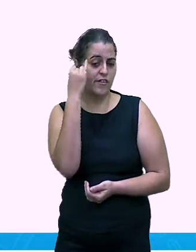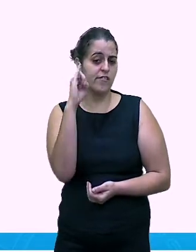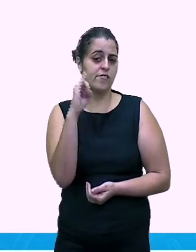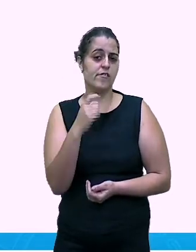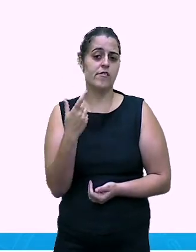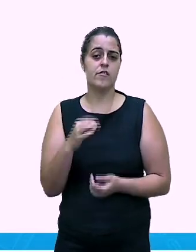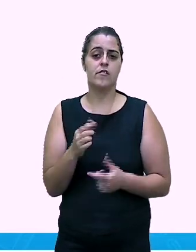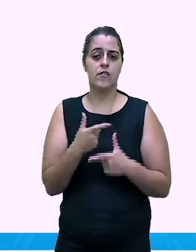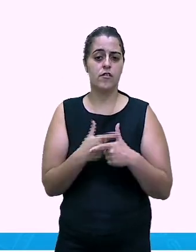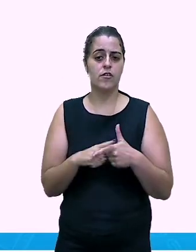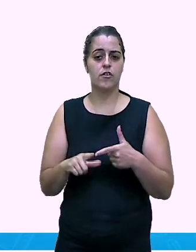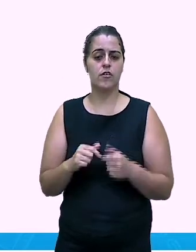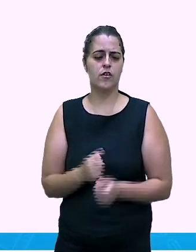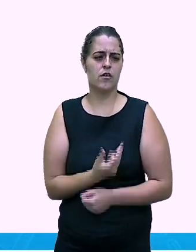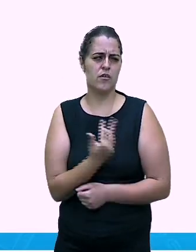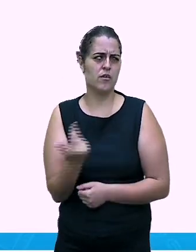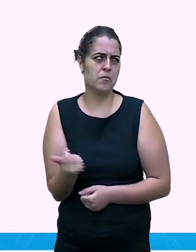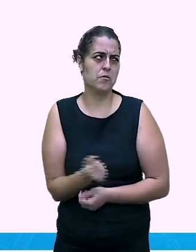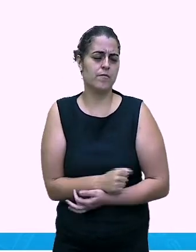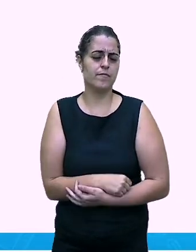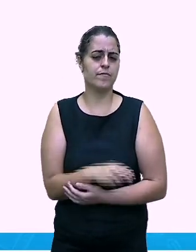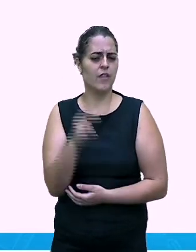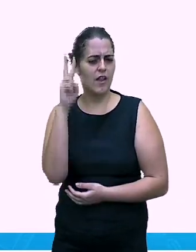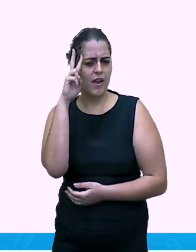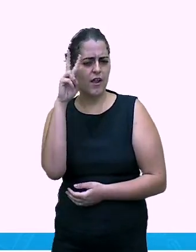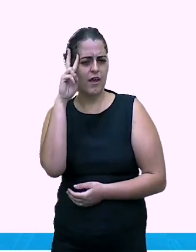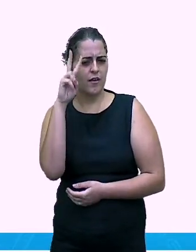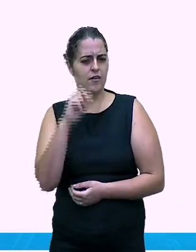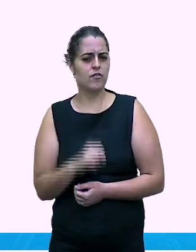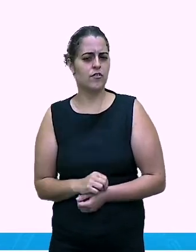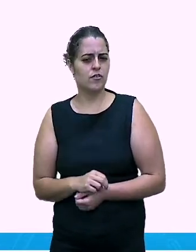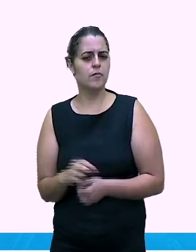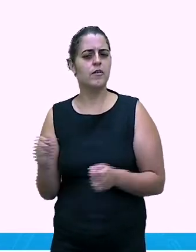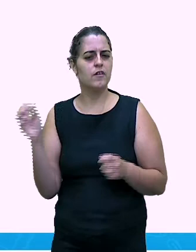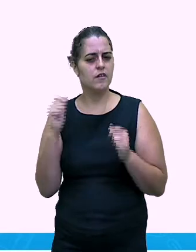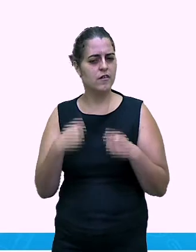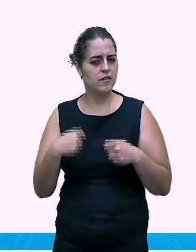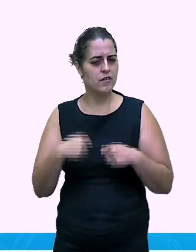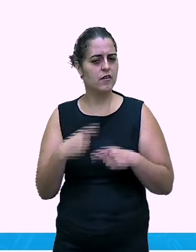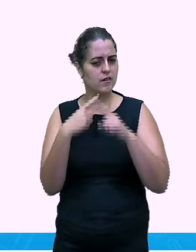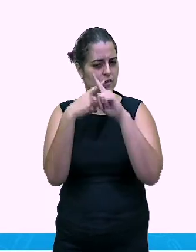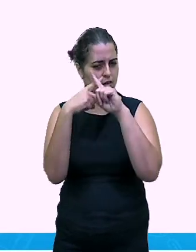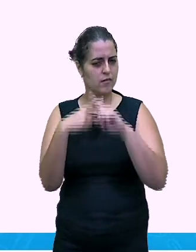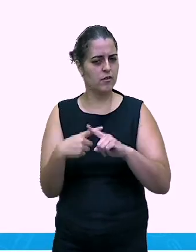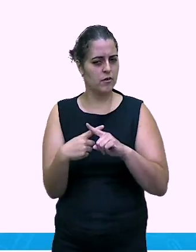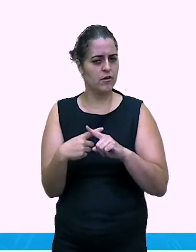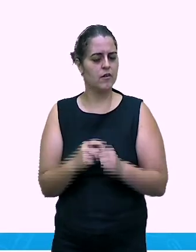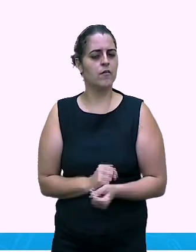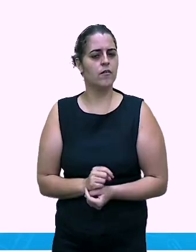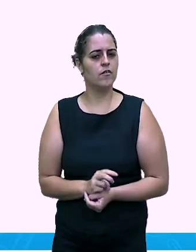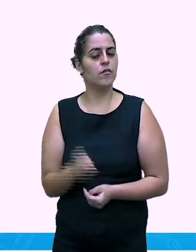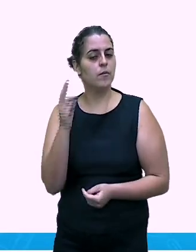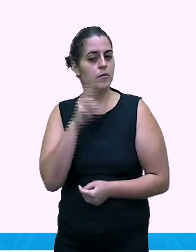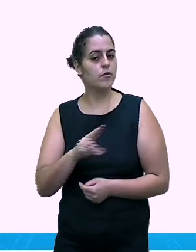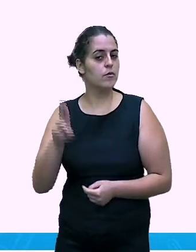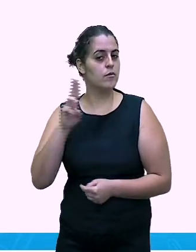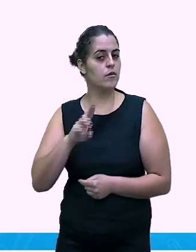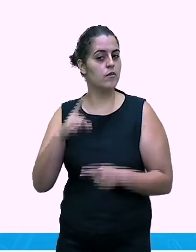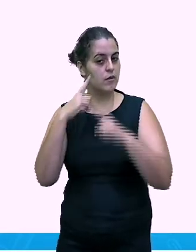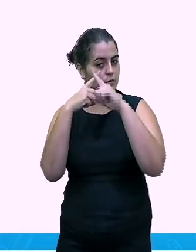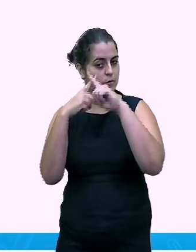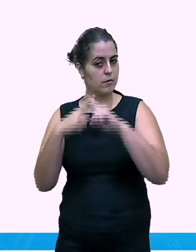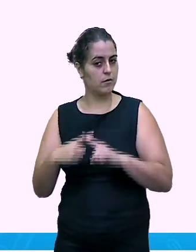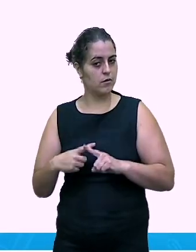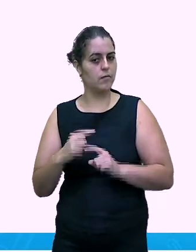dessa divisão em partes iguais. Lembra que eu disse que a gente tem que auxiliar com a multiplicação? Então, vamos